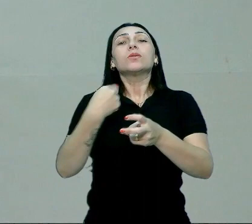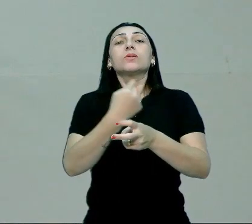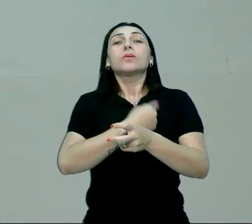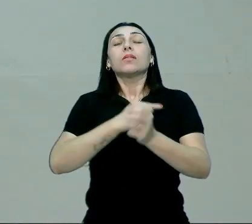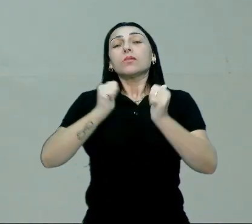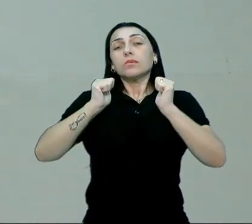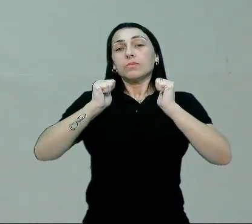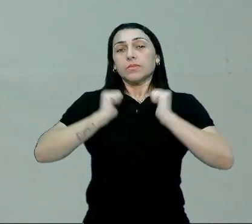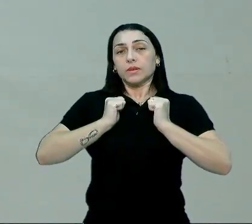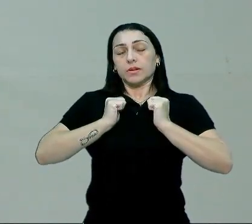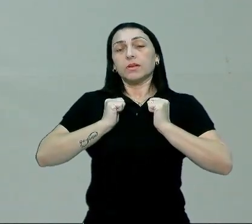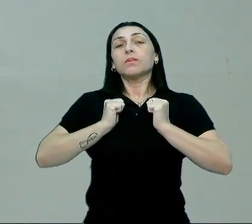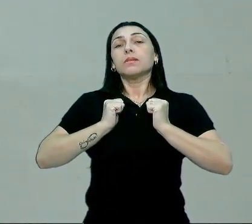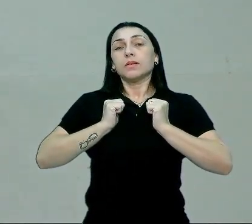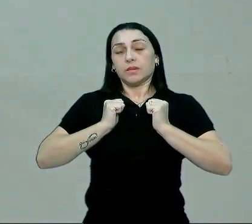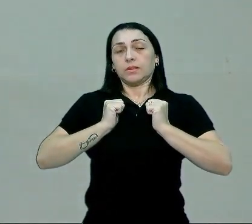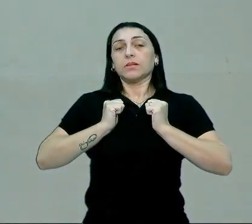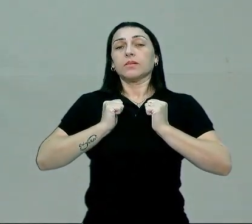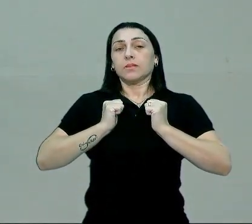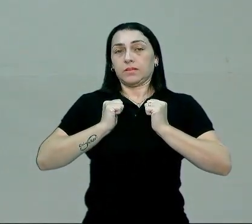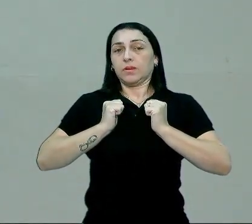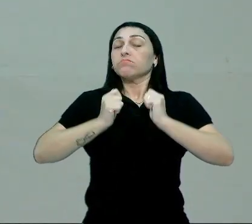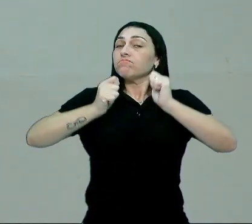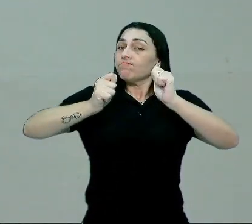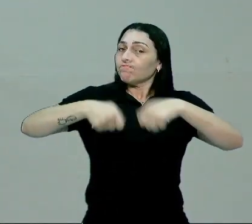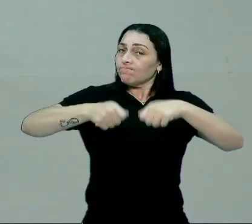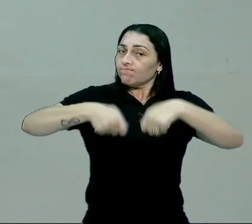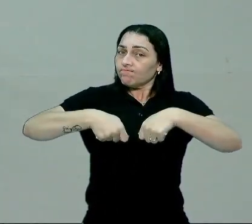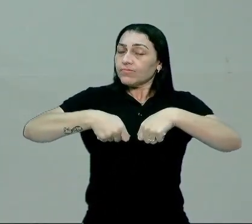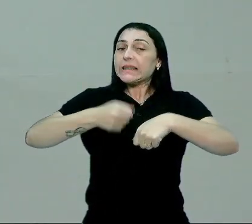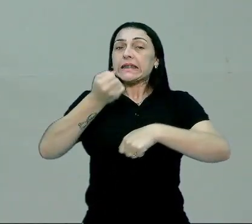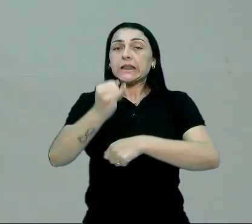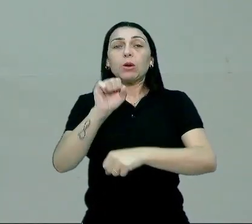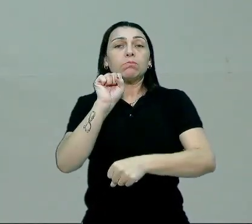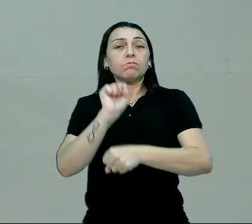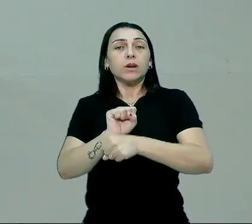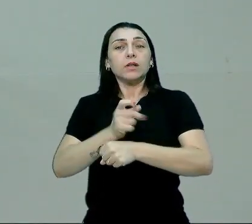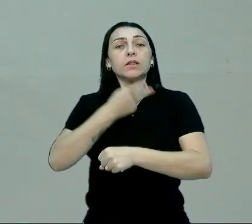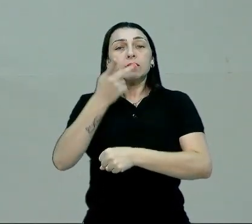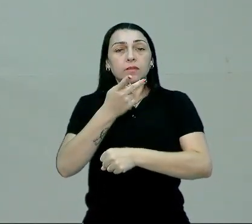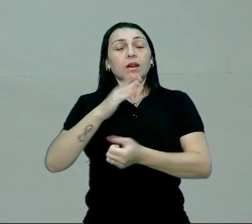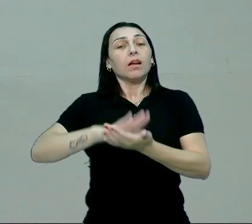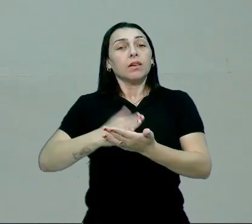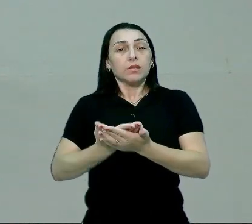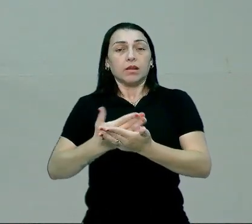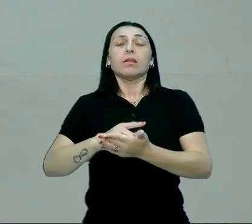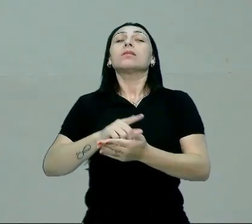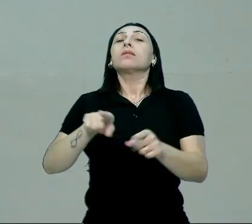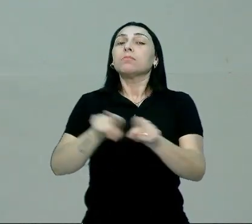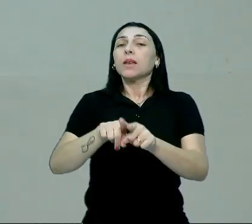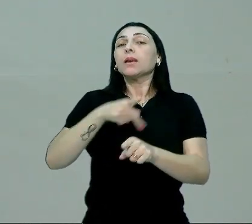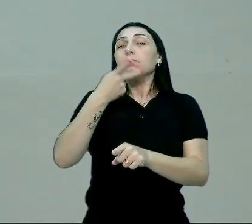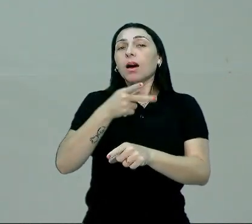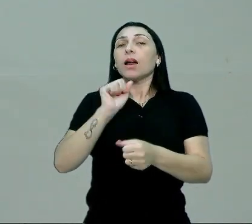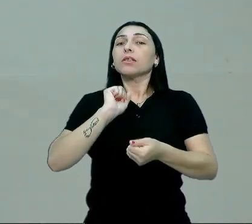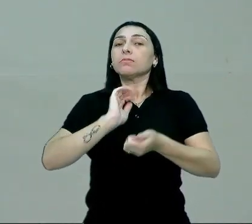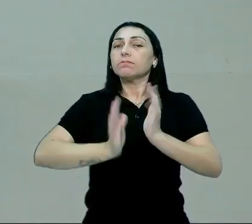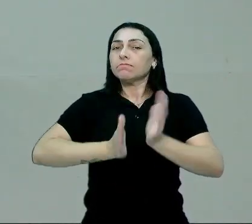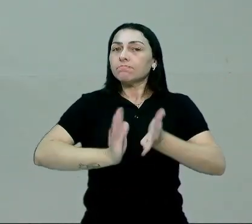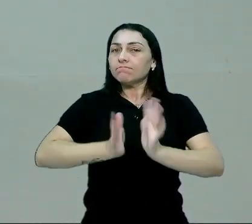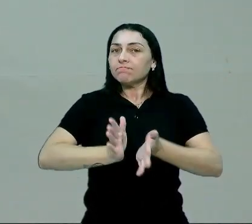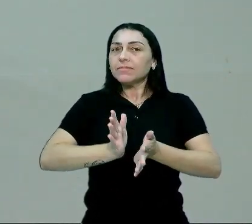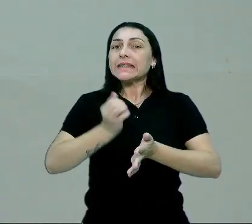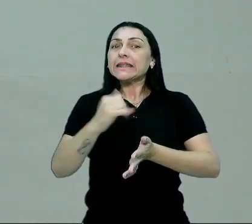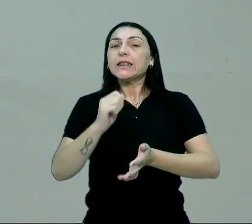nossos comportamentos, eles no caso são condicionados. Se eu paro de falar, a intérprete para de